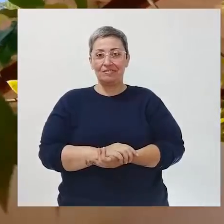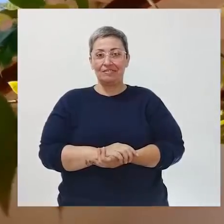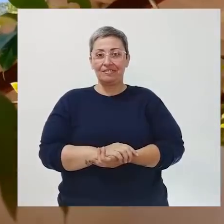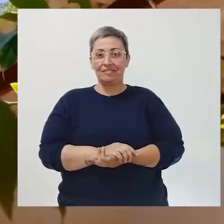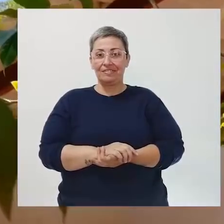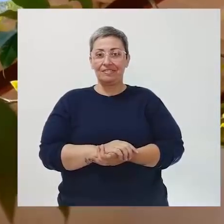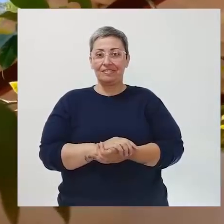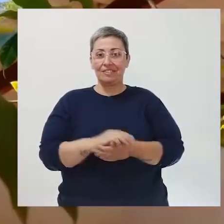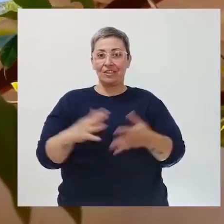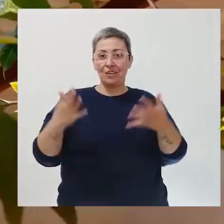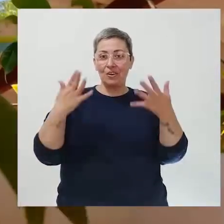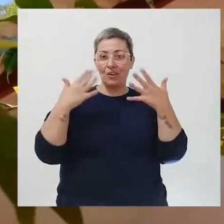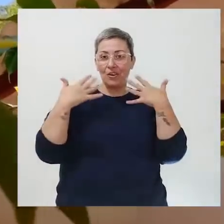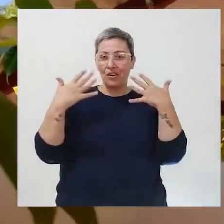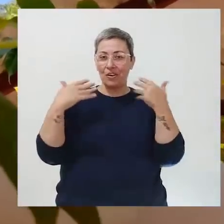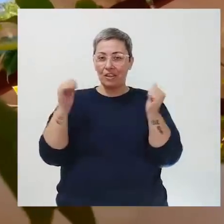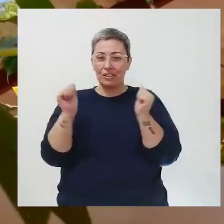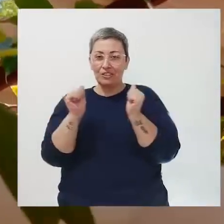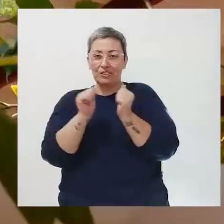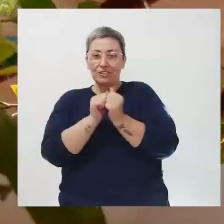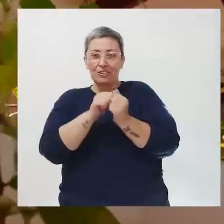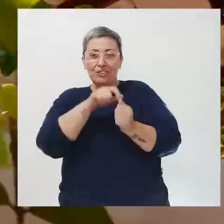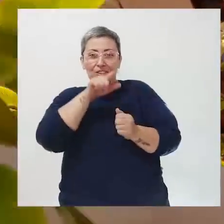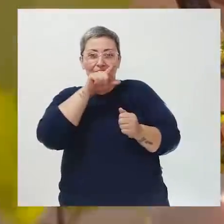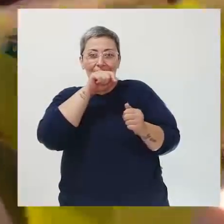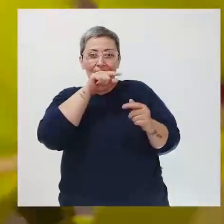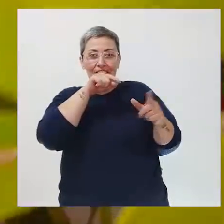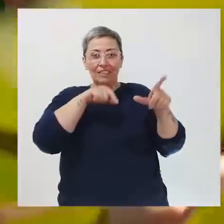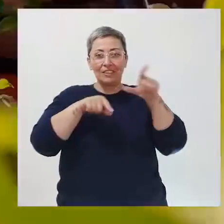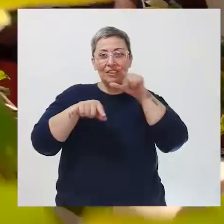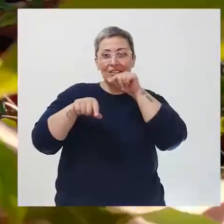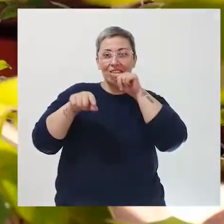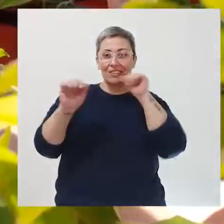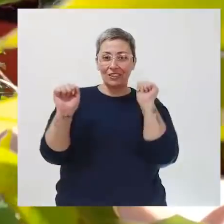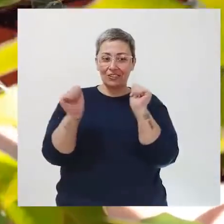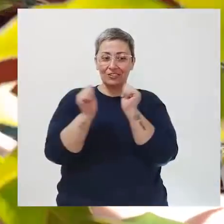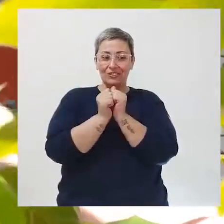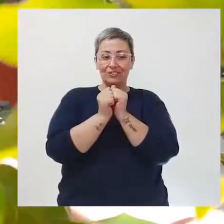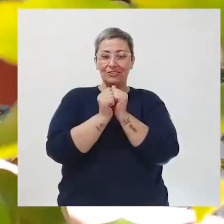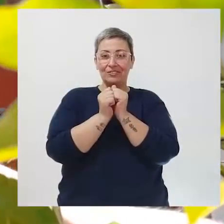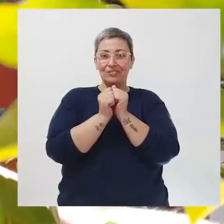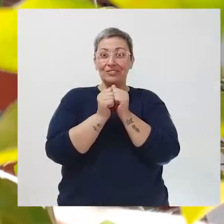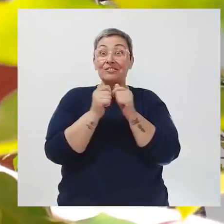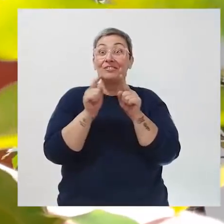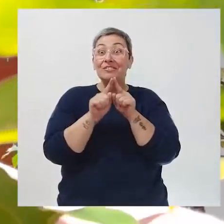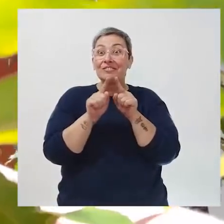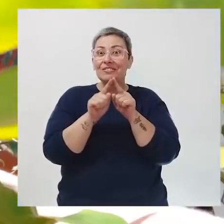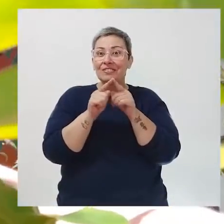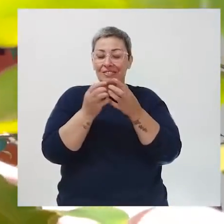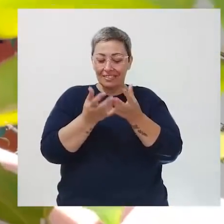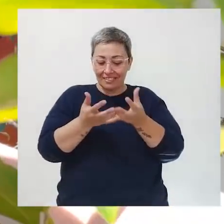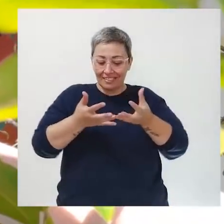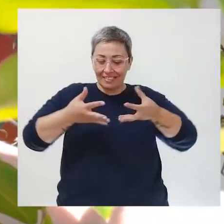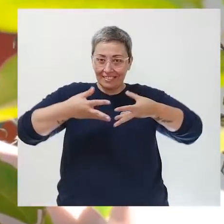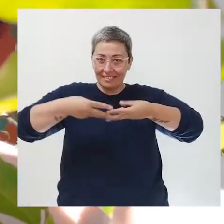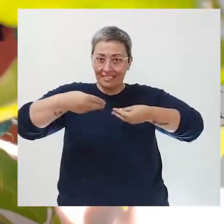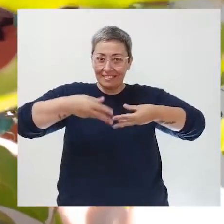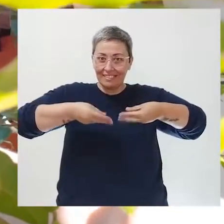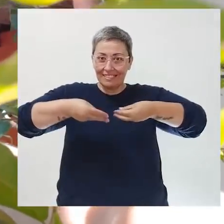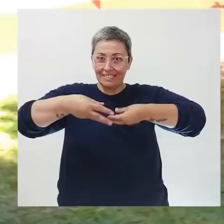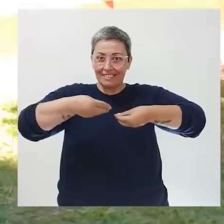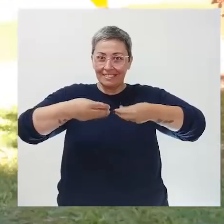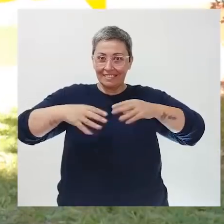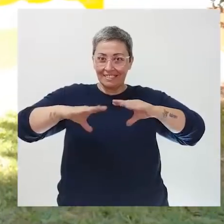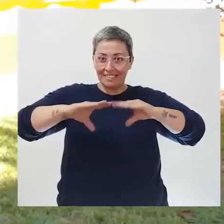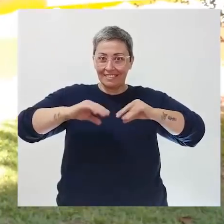O verão juntou sabiá com sabiá para fazer um ninho.